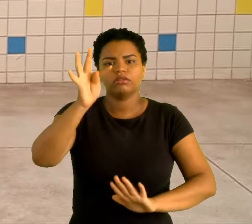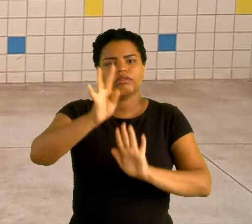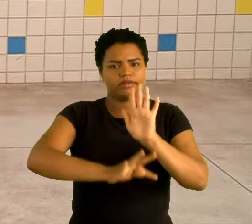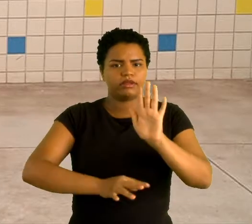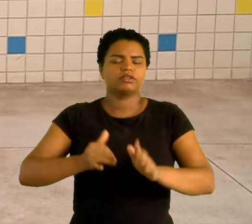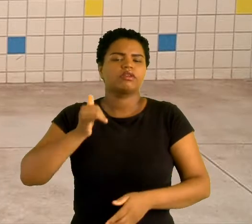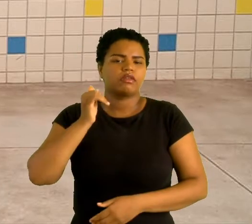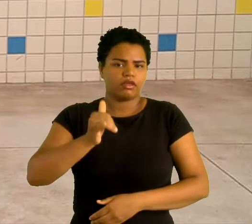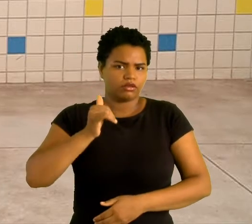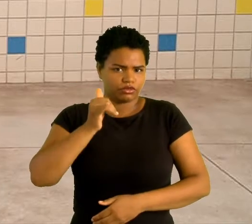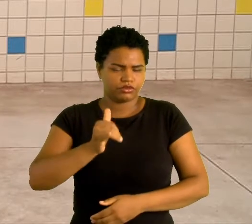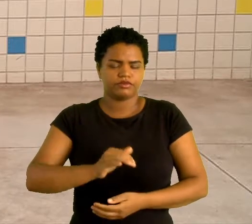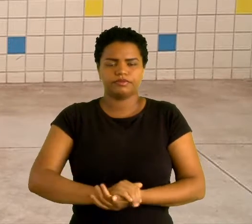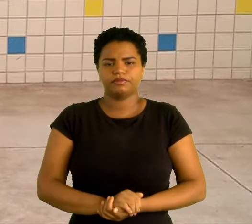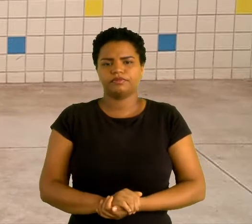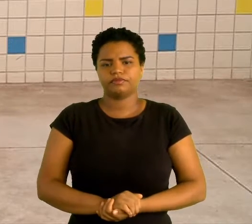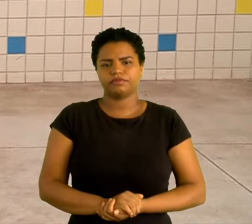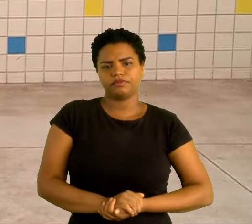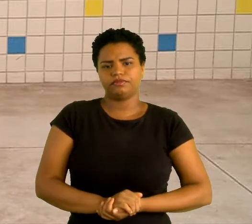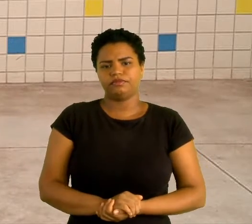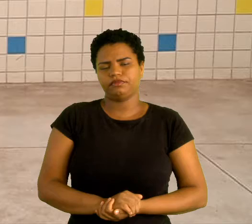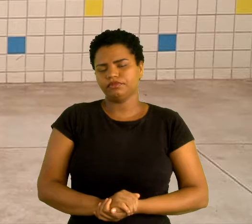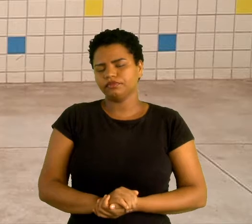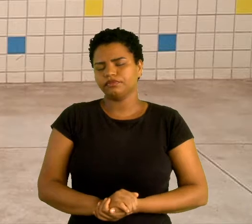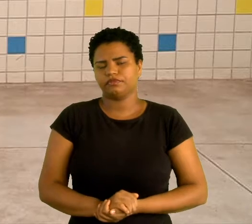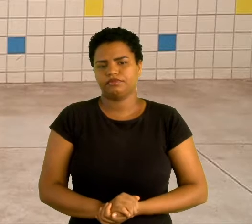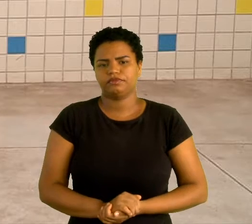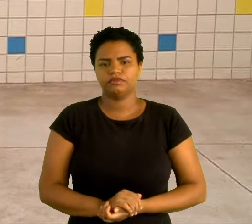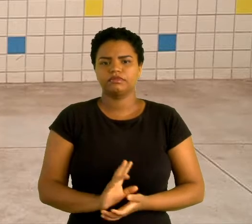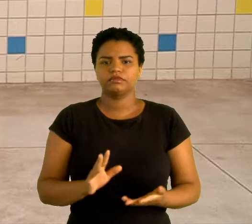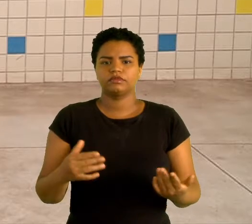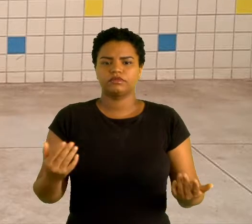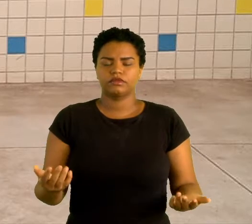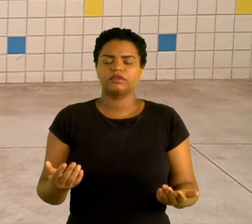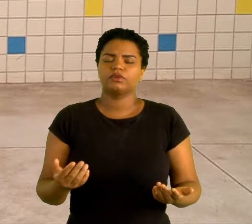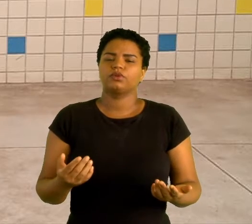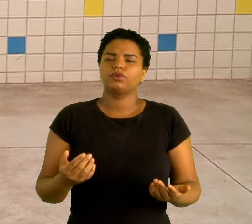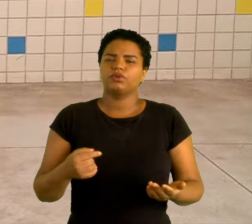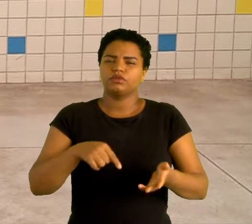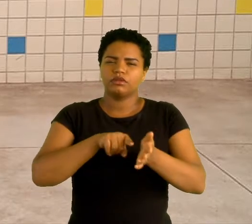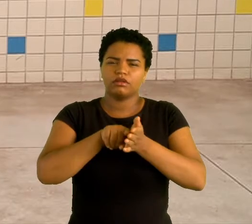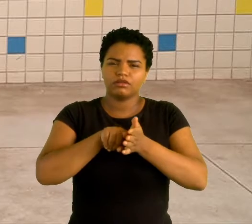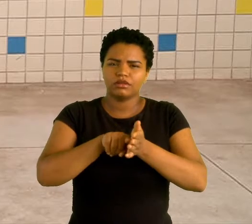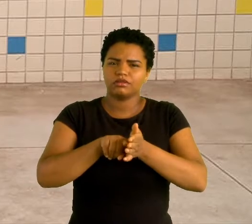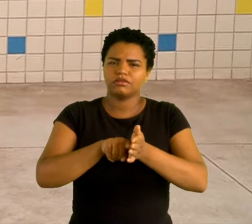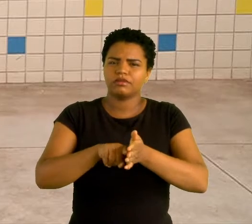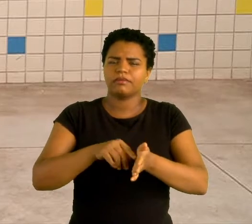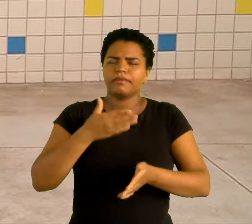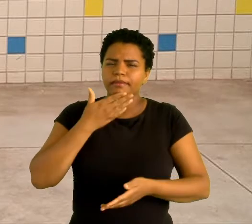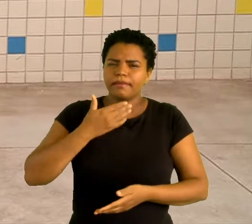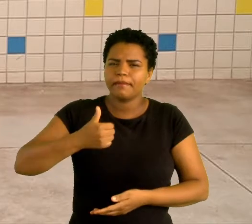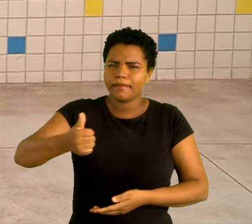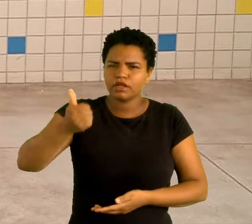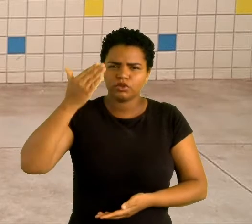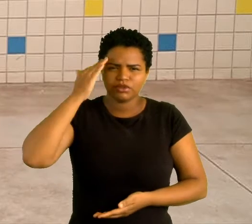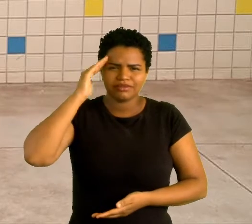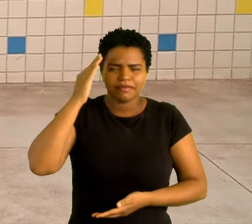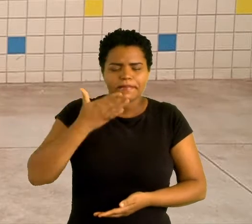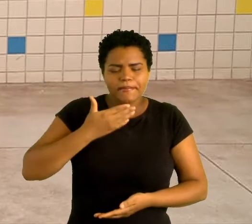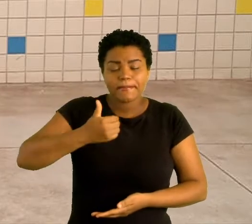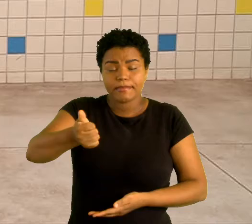narrativo. Só que vamos analisar melhor, interpretar melhor um texto